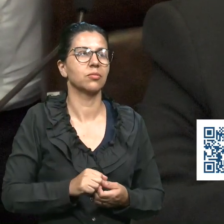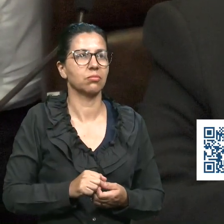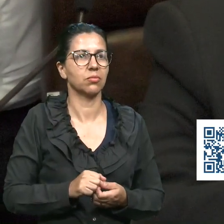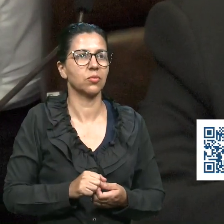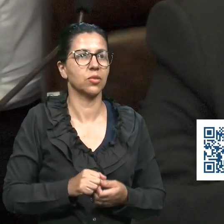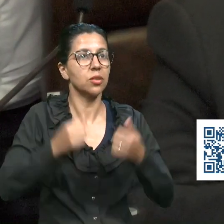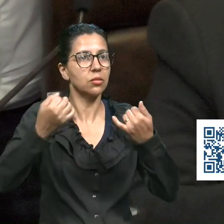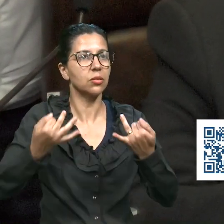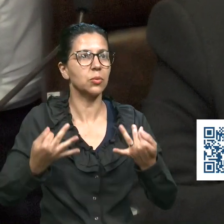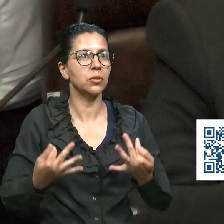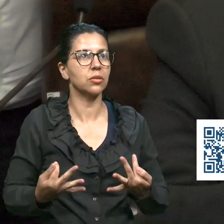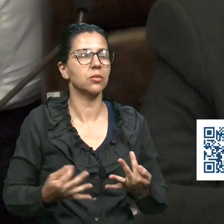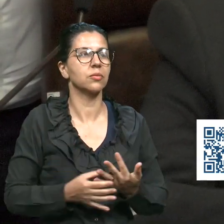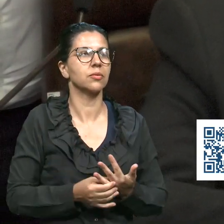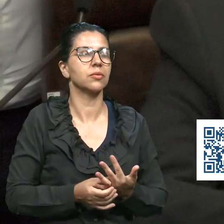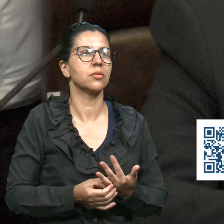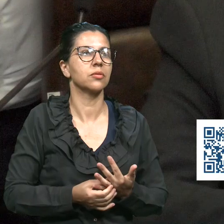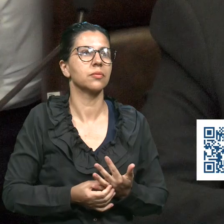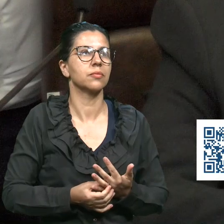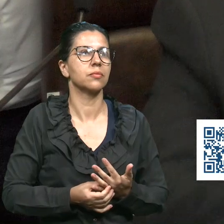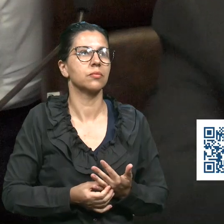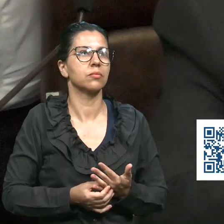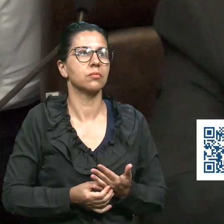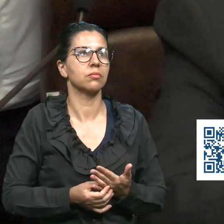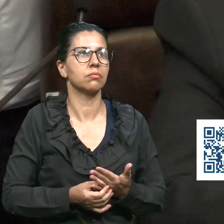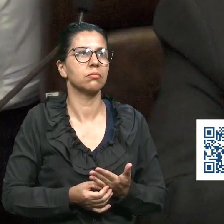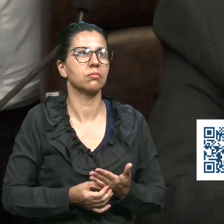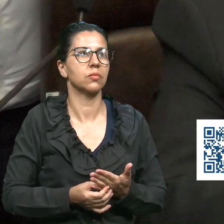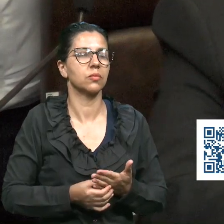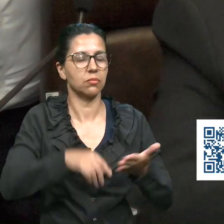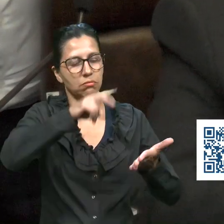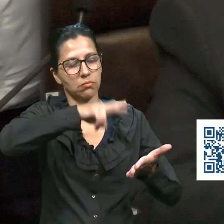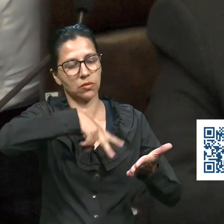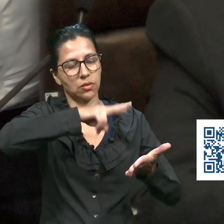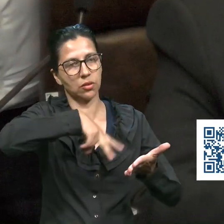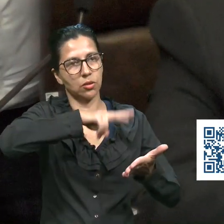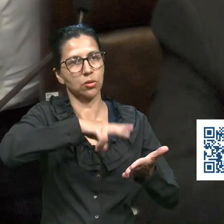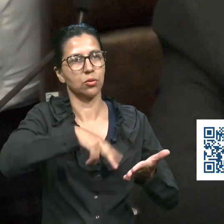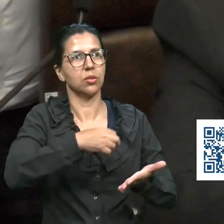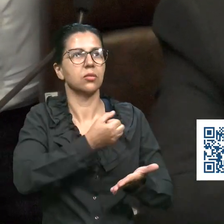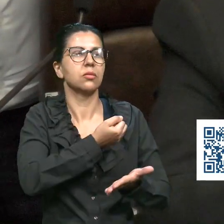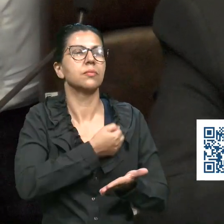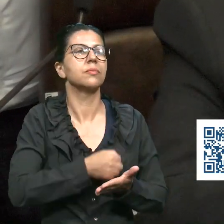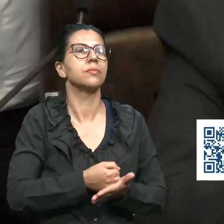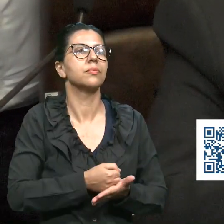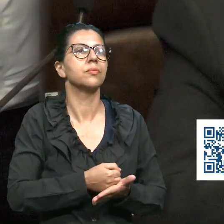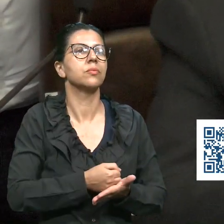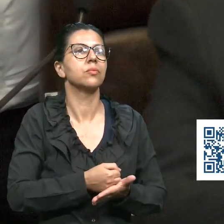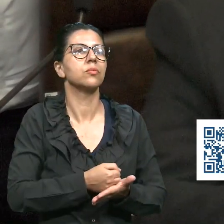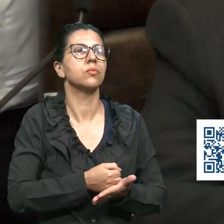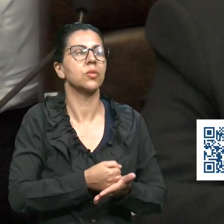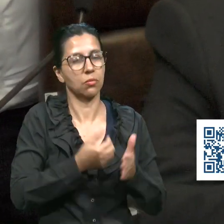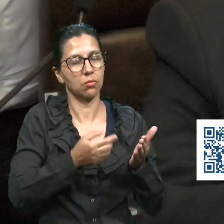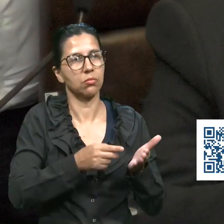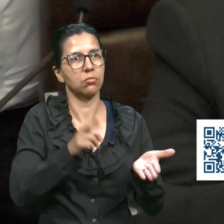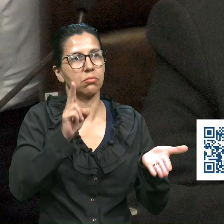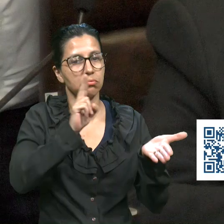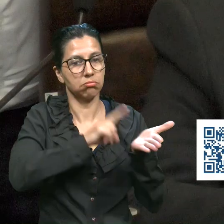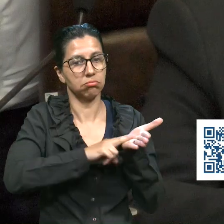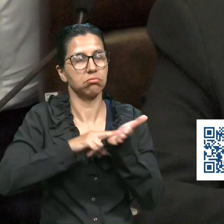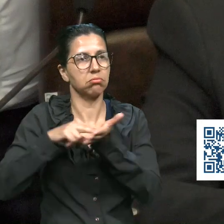1958/2023, constante da pauta da presente sessão, independentemente de sua leitura no termo do artigo 130, parágrafo 5º do Regimento Interno, serão encaminhados a quem